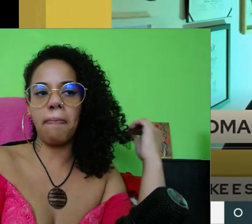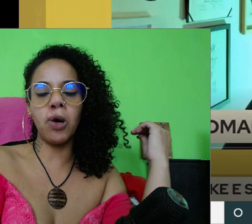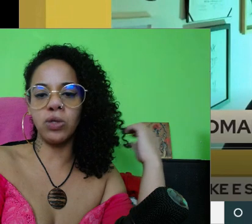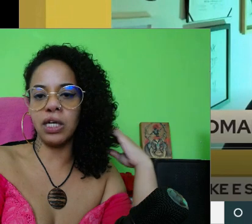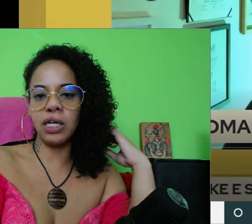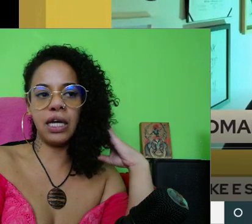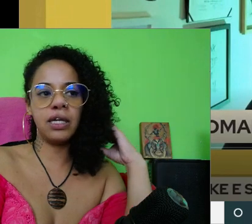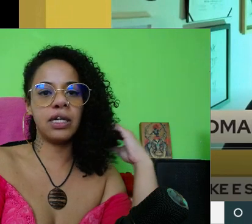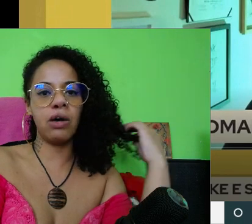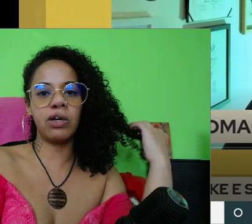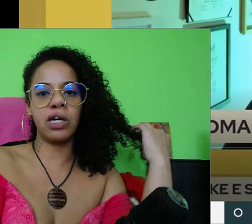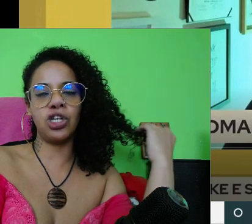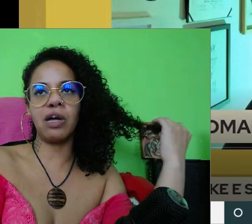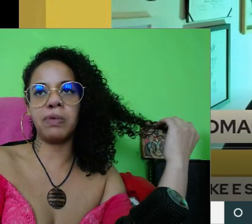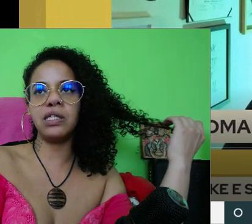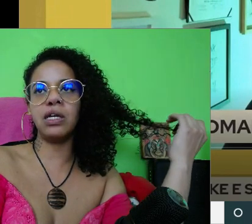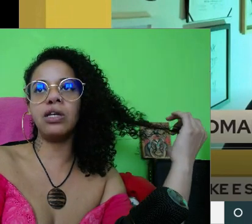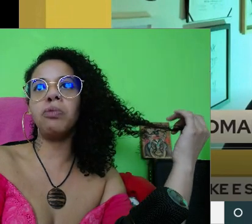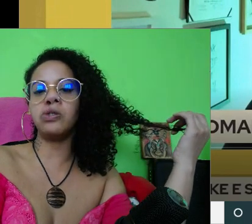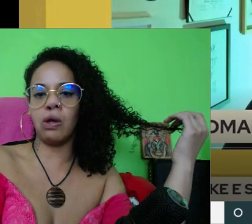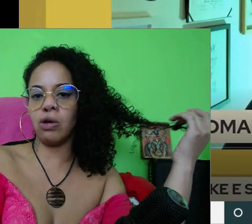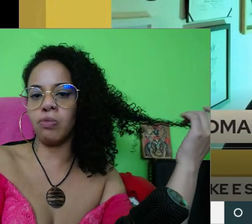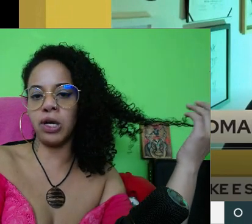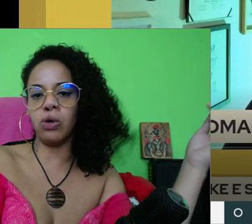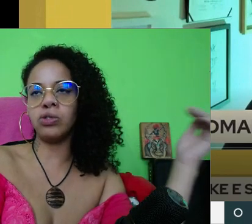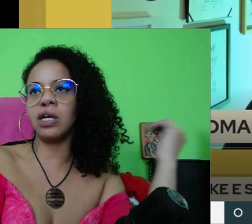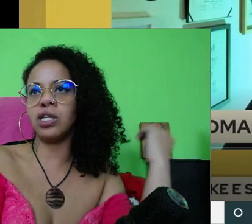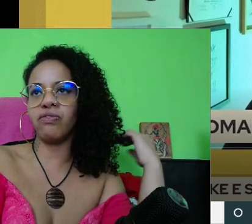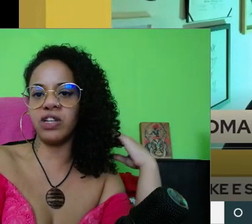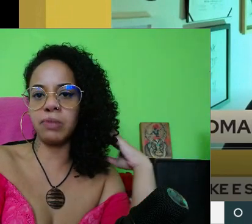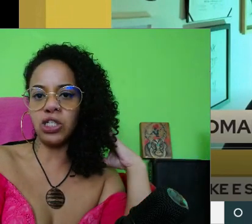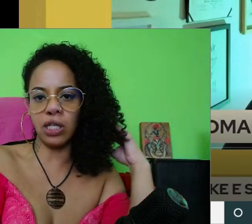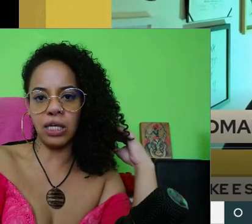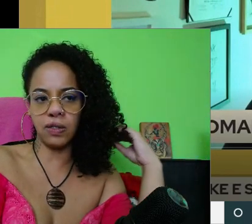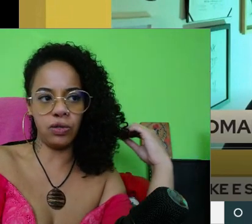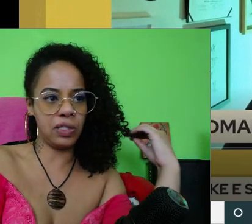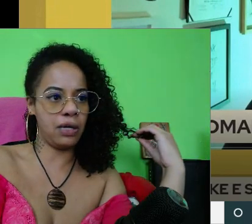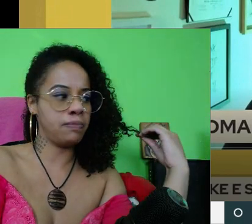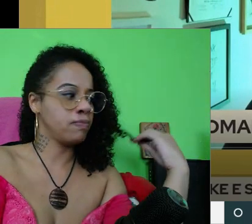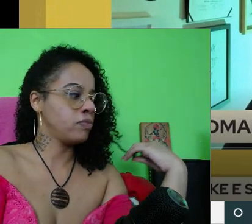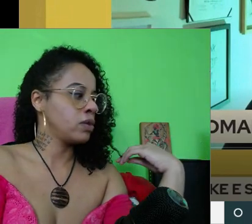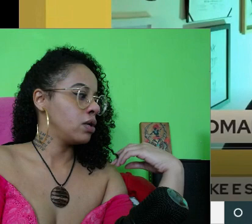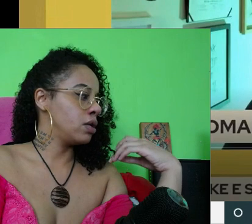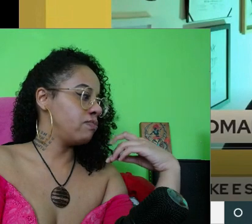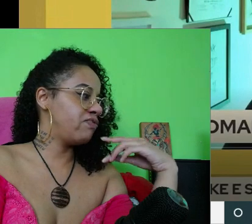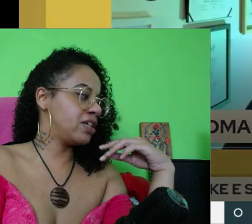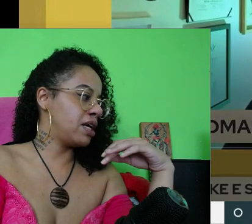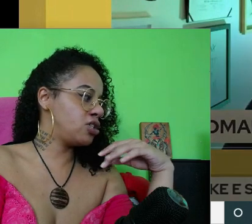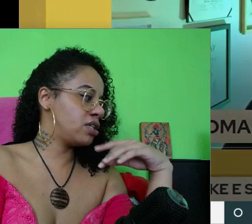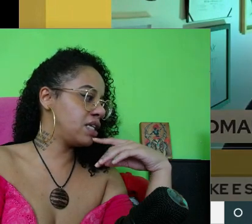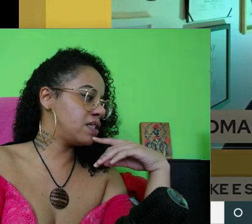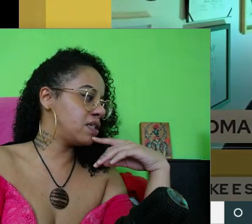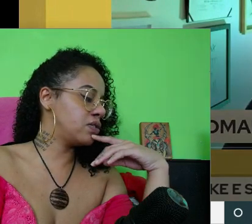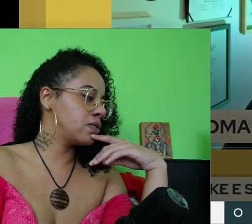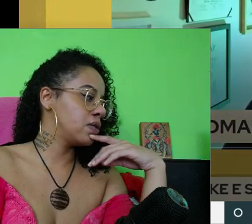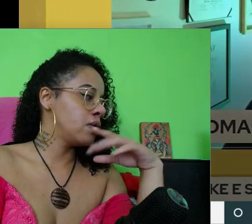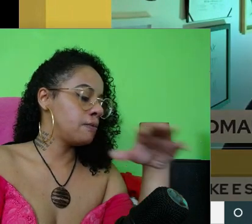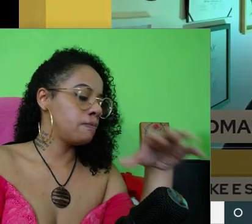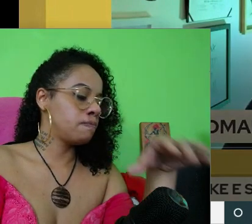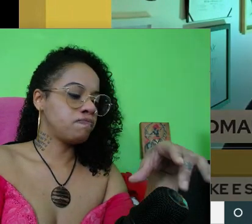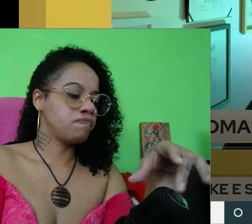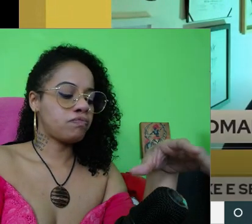nojenta podre né que é o que a gente tá passando e o pessoal tá comendo osso aí já faz mais de 3 anos né faz mais de três